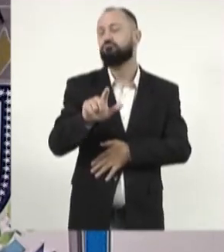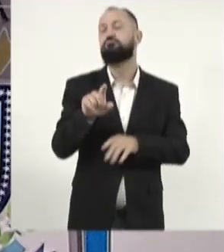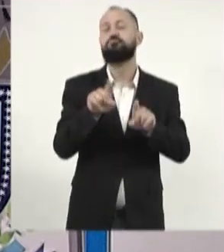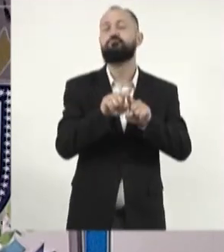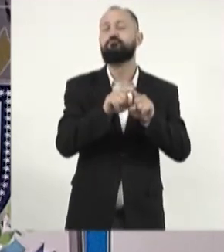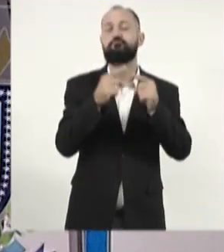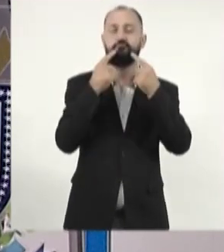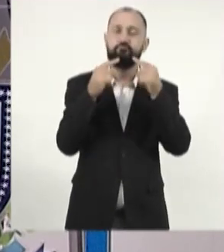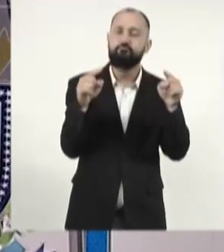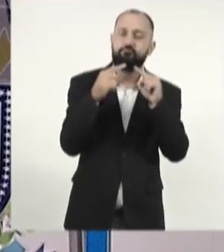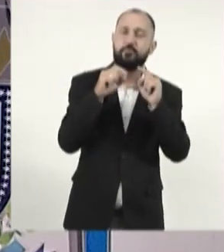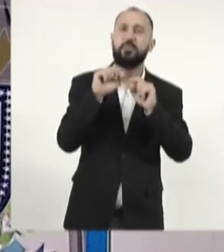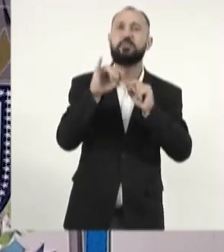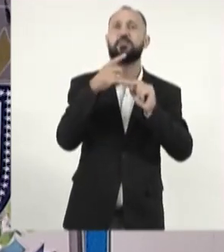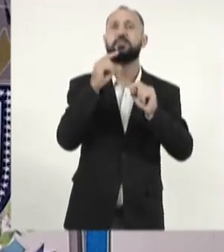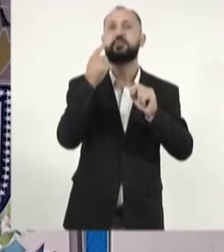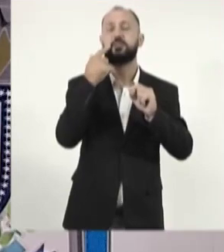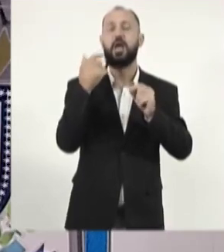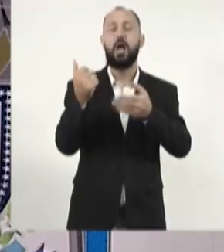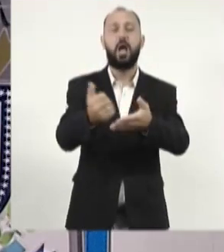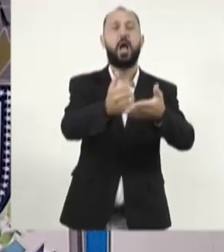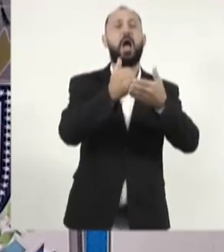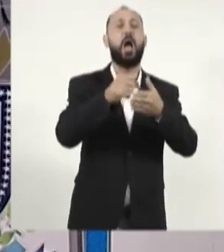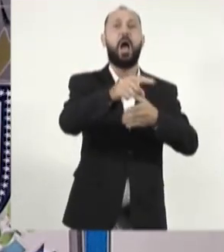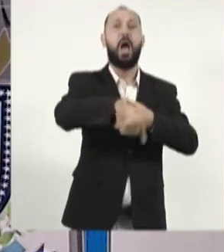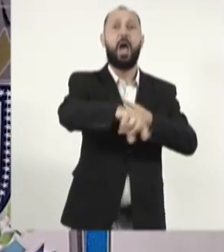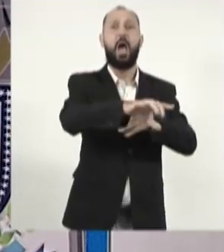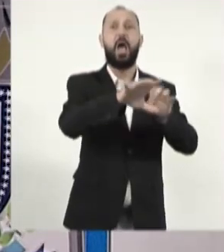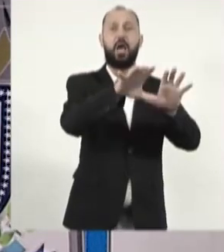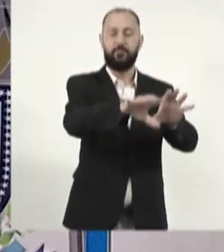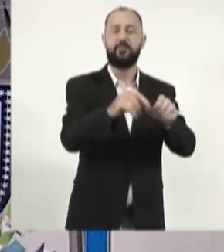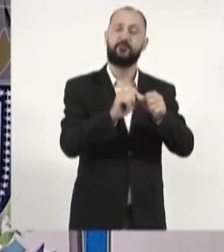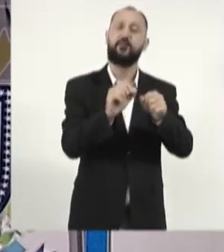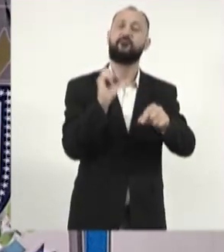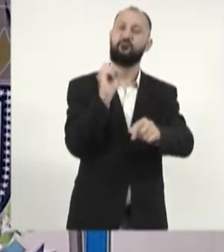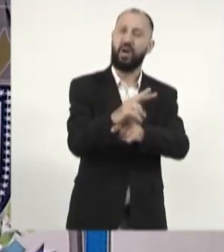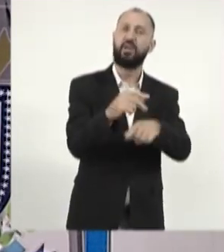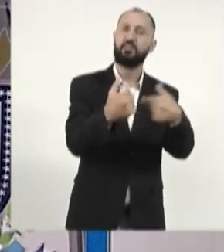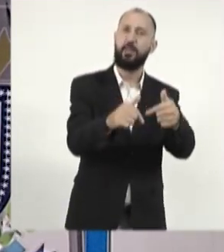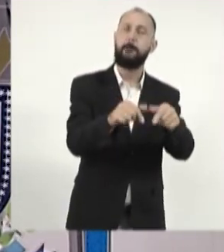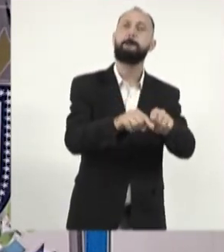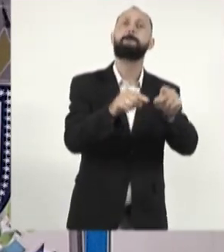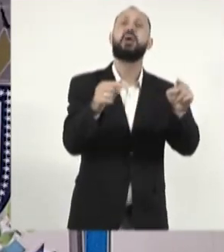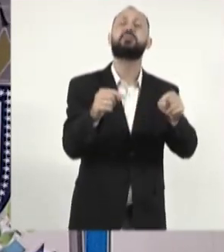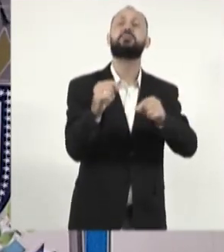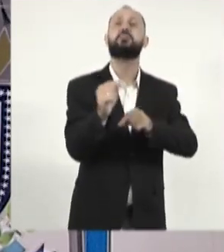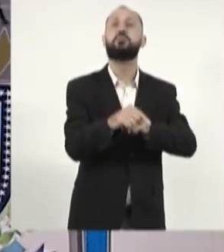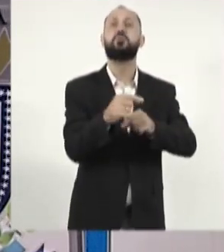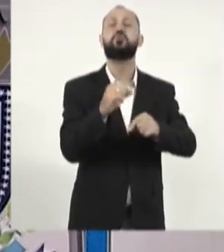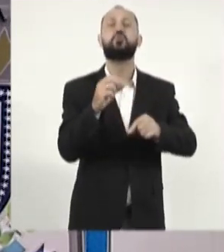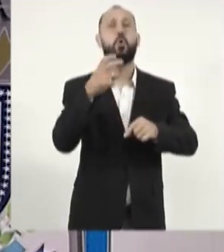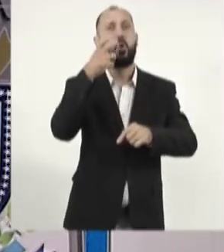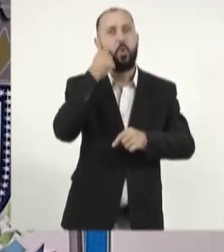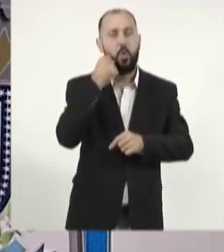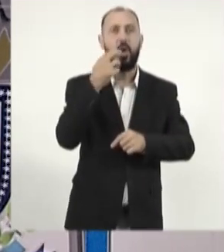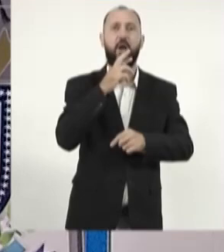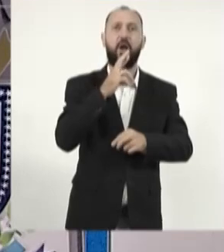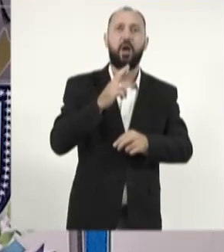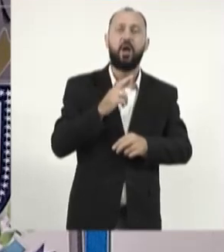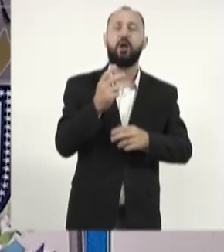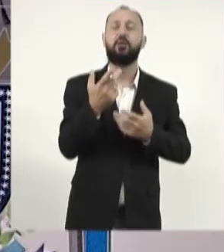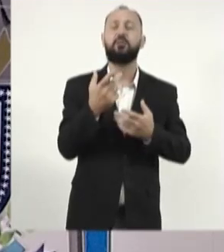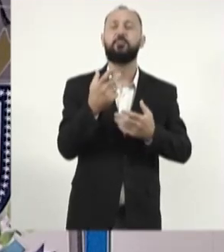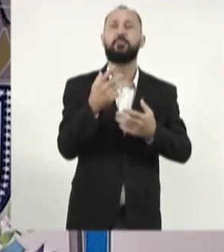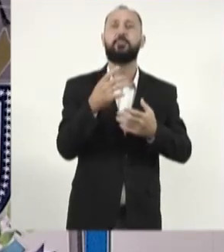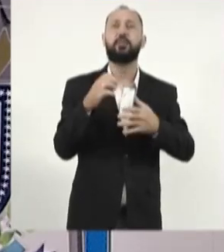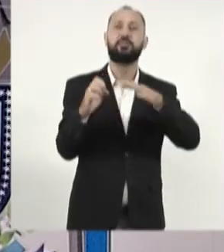também criticou-se a contrapartida dessas, além da geração de emprego, né, e se os lucros, os resultados obtidos